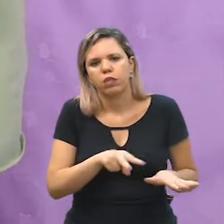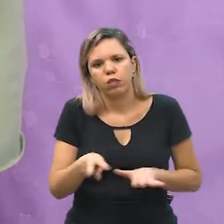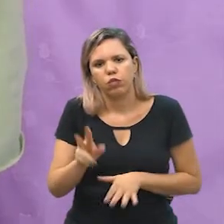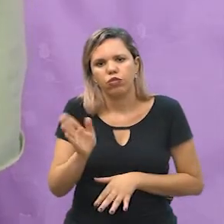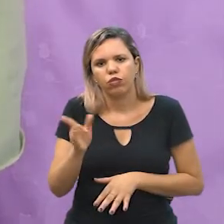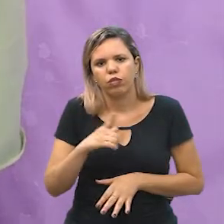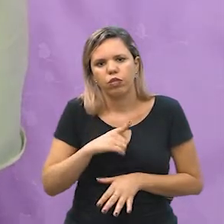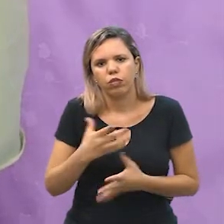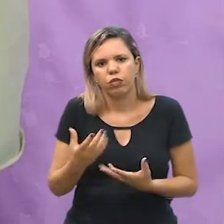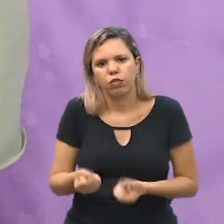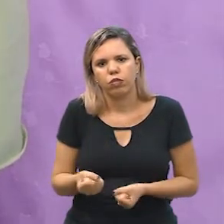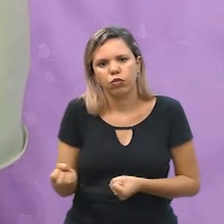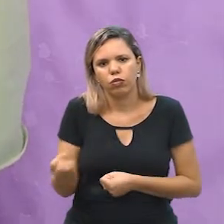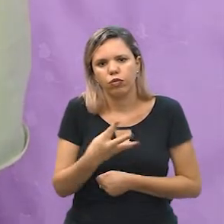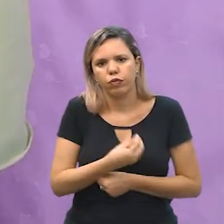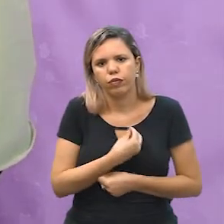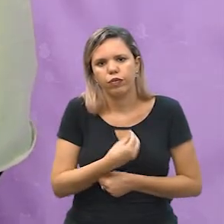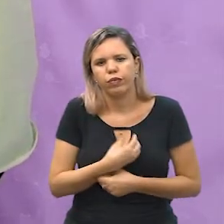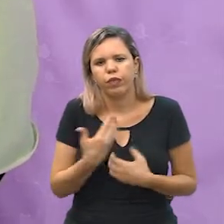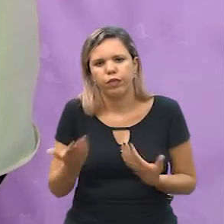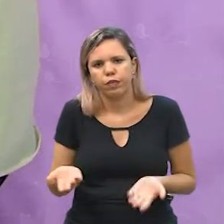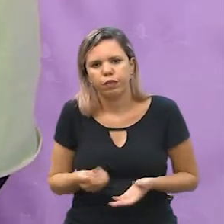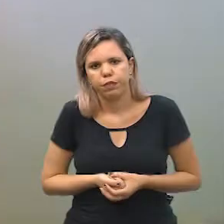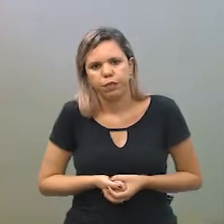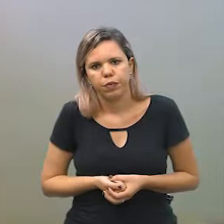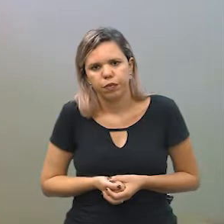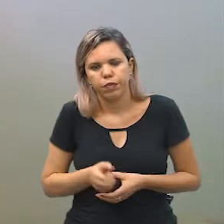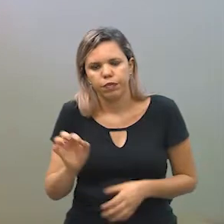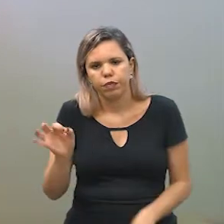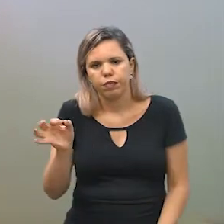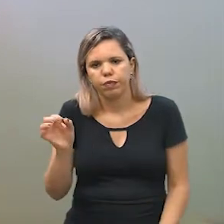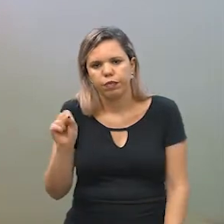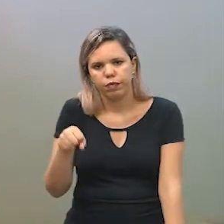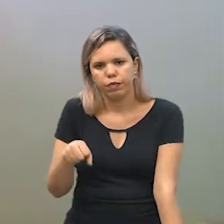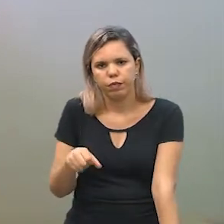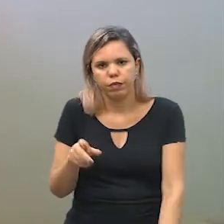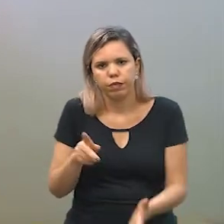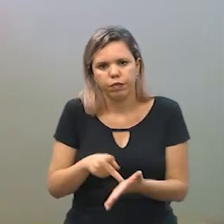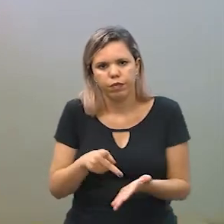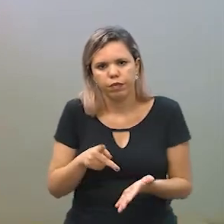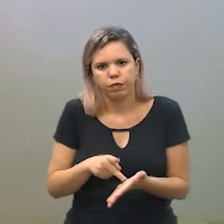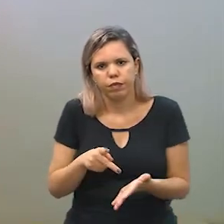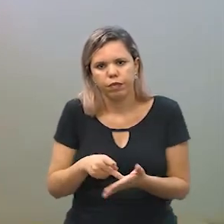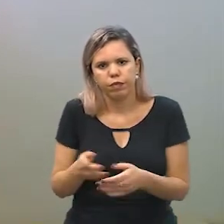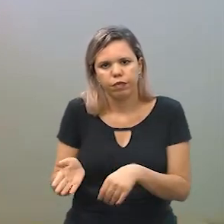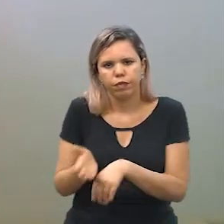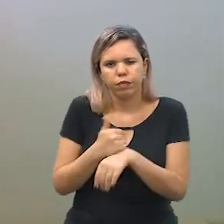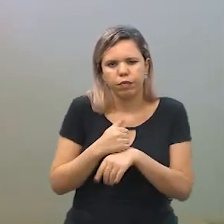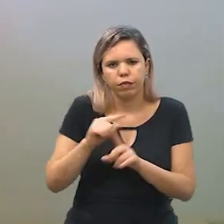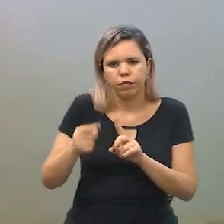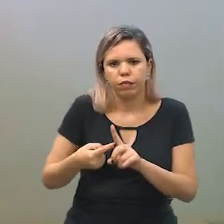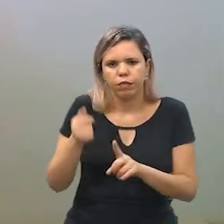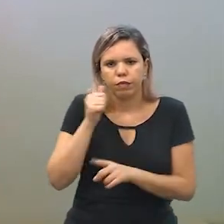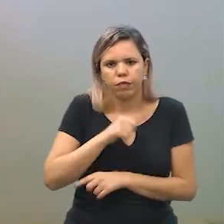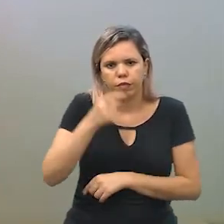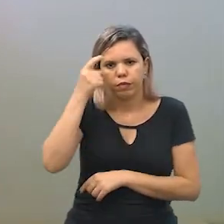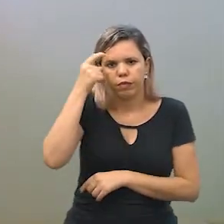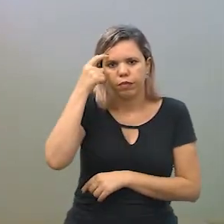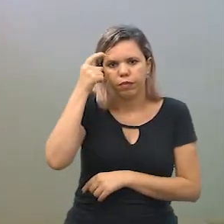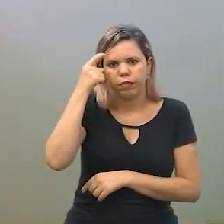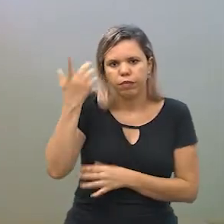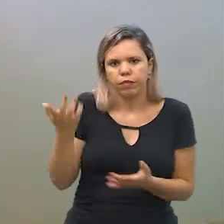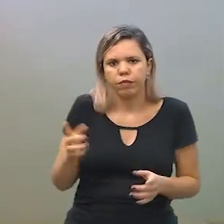ela já tem que adotar um novo estilo de vida. Exatamente. Na verdade, assim, até antes dela engravidar, eu estou pensando